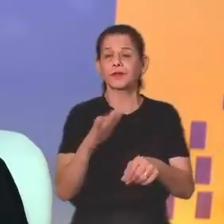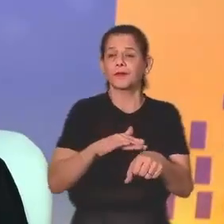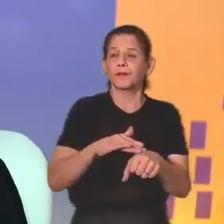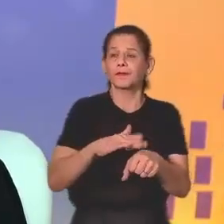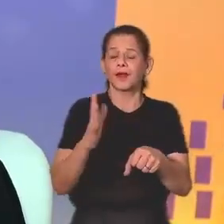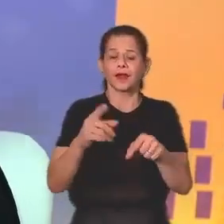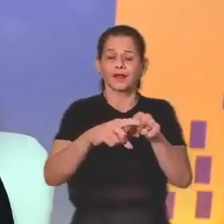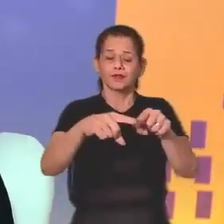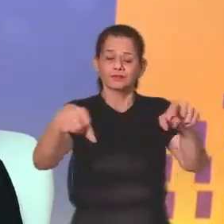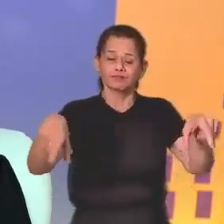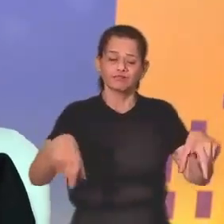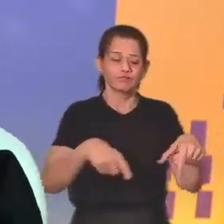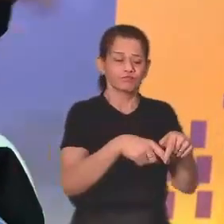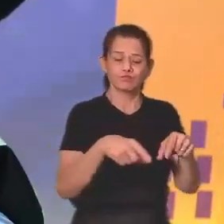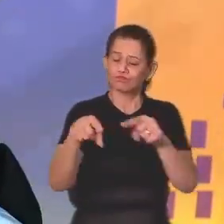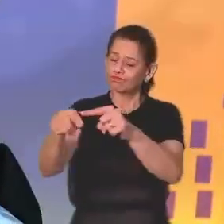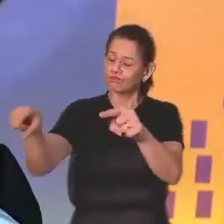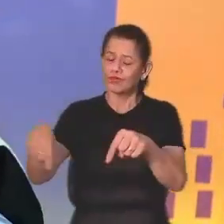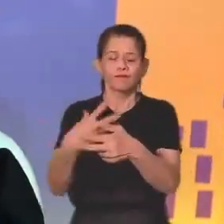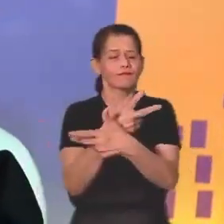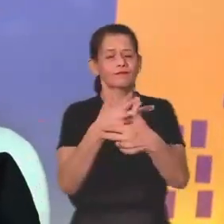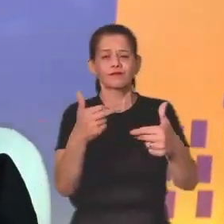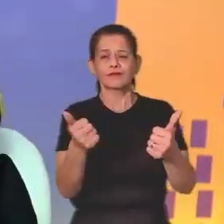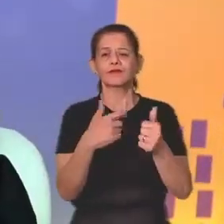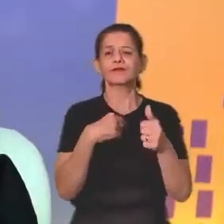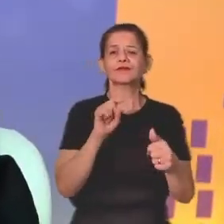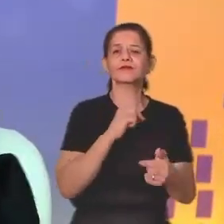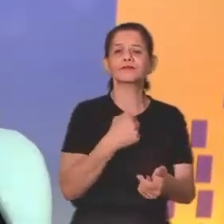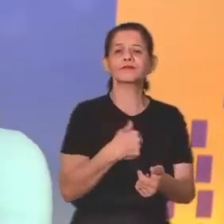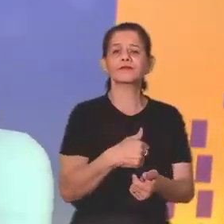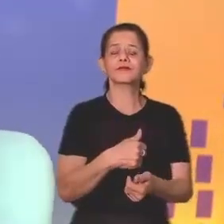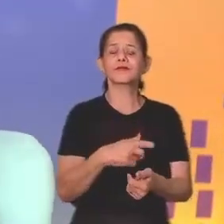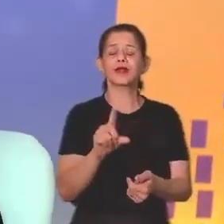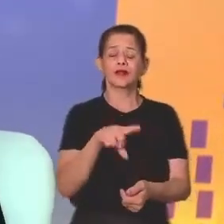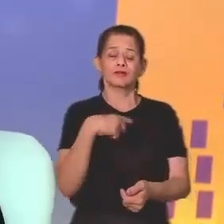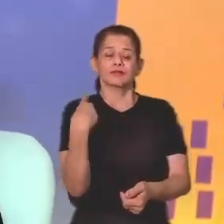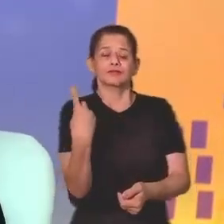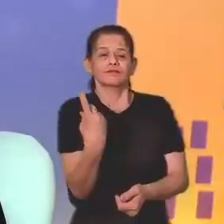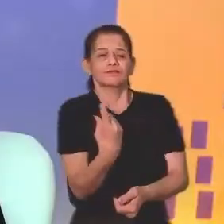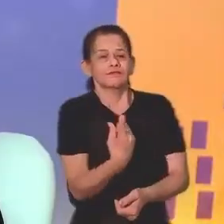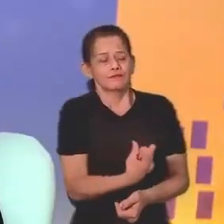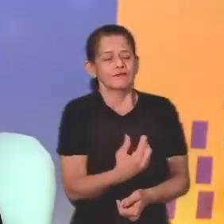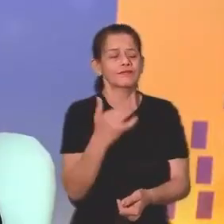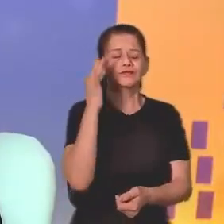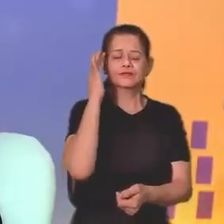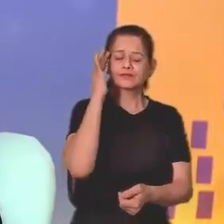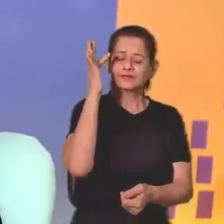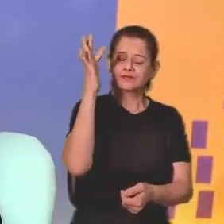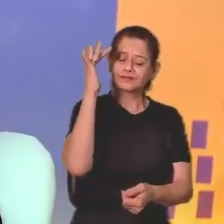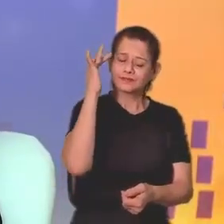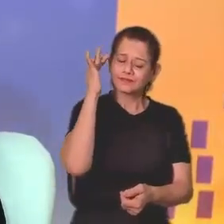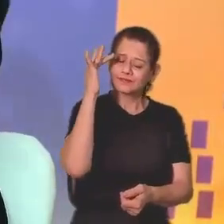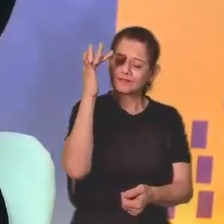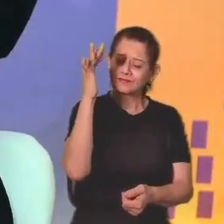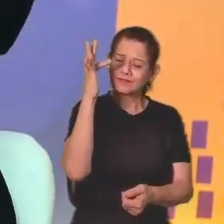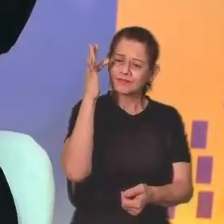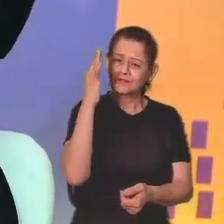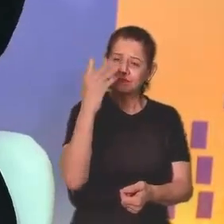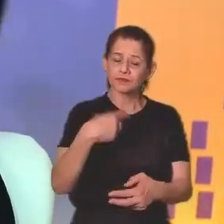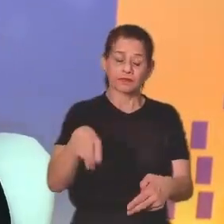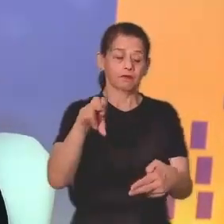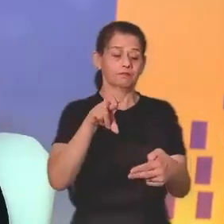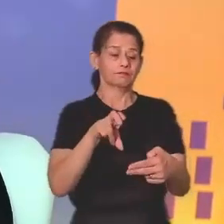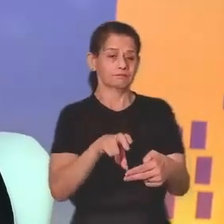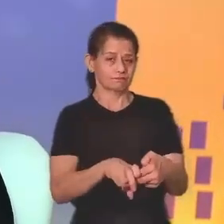mais. E eu fazia isso, Niara falar na imaginação, eu entrava para a privada, que não